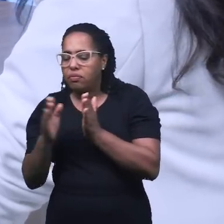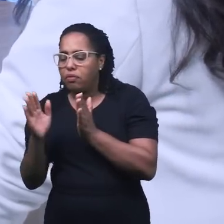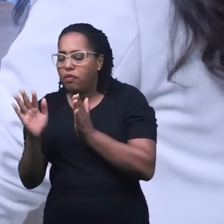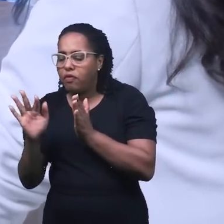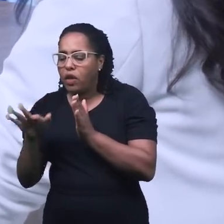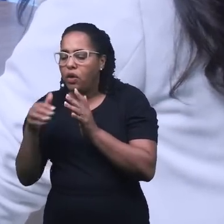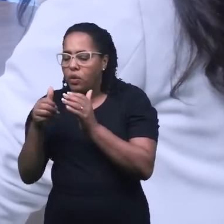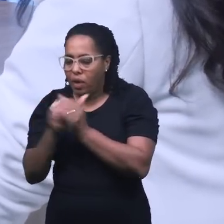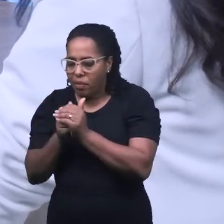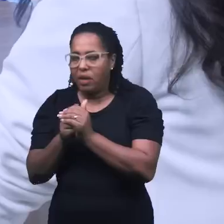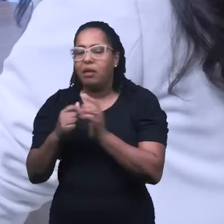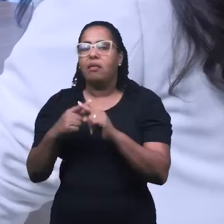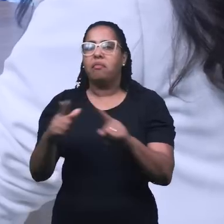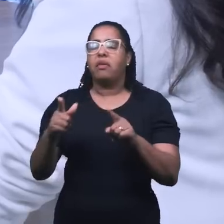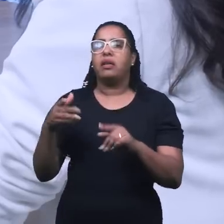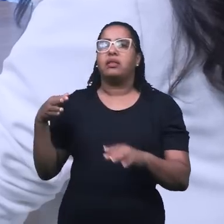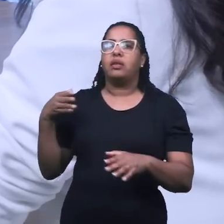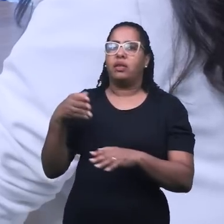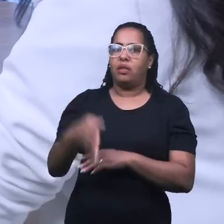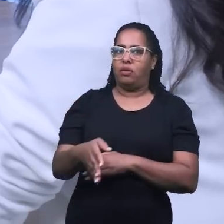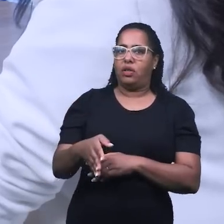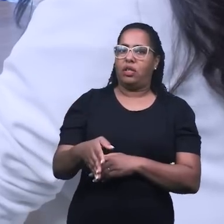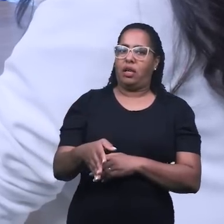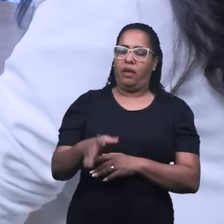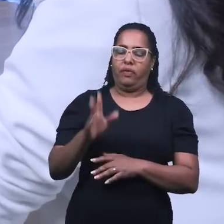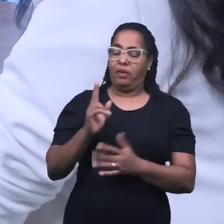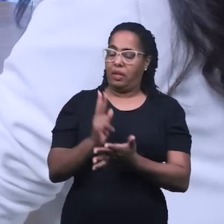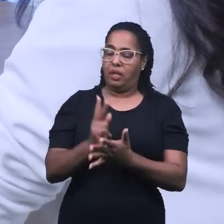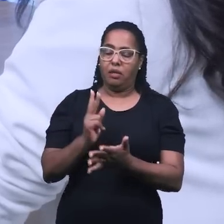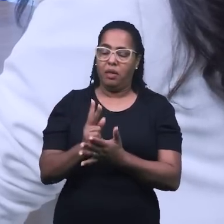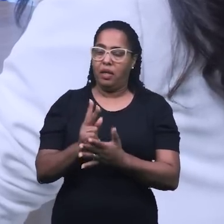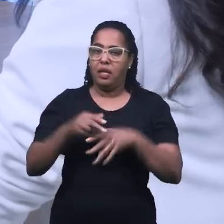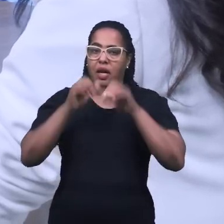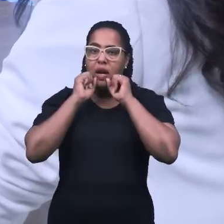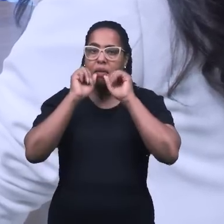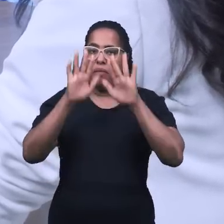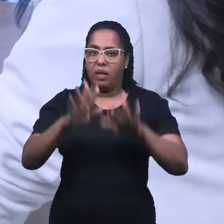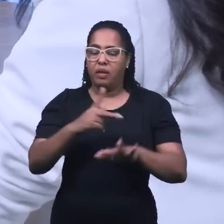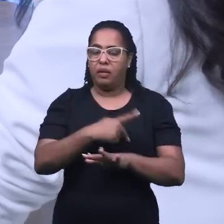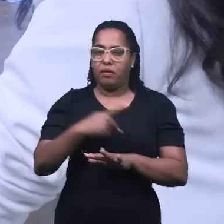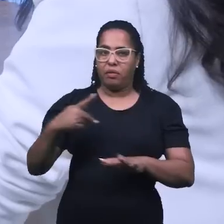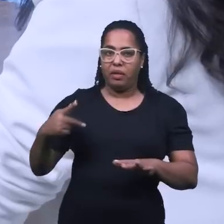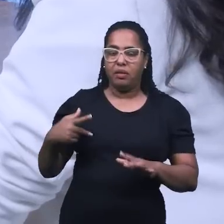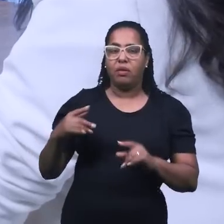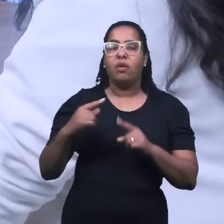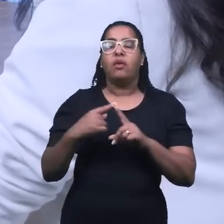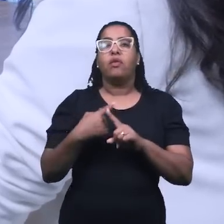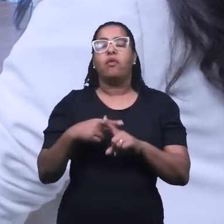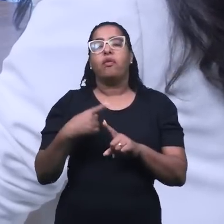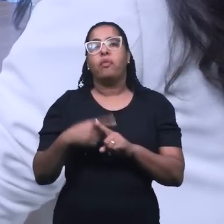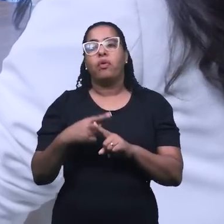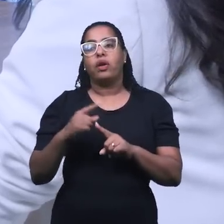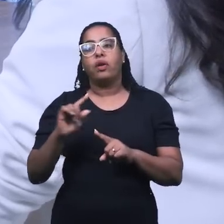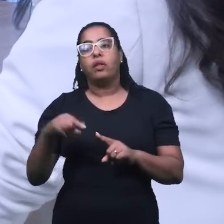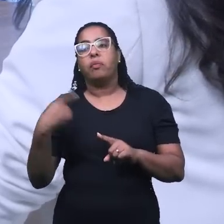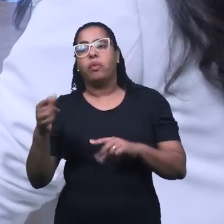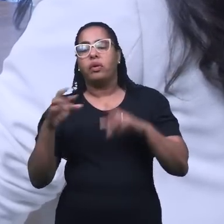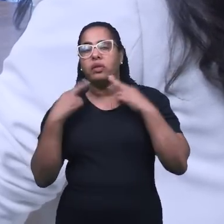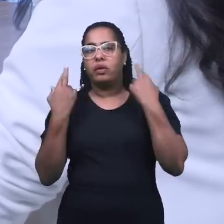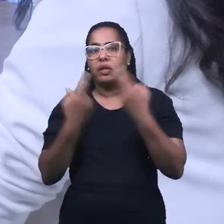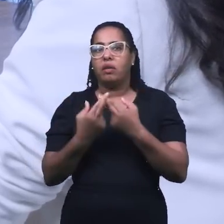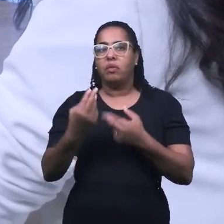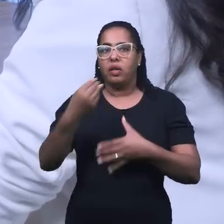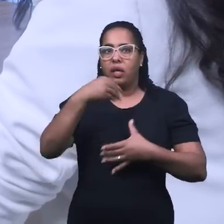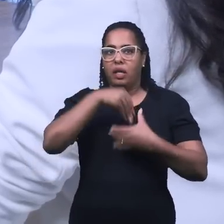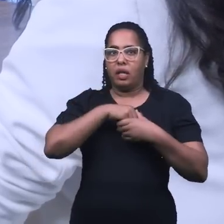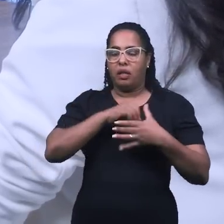eu chegava. Nem que era para receber a bênção apostólica, nem que tivesse uma reunião depois, porque